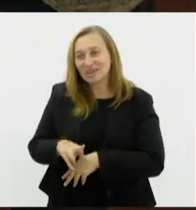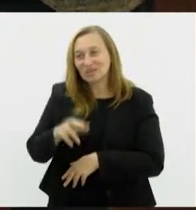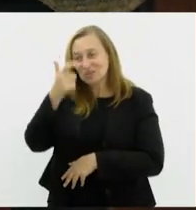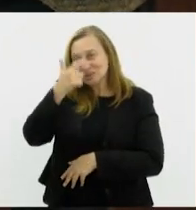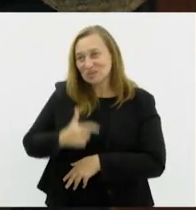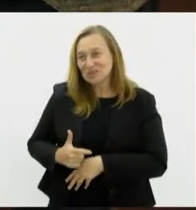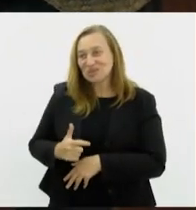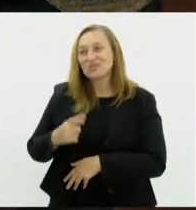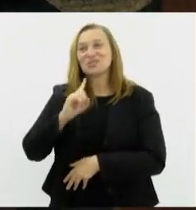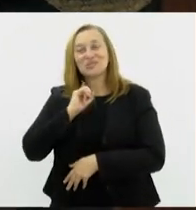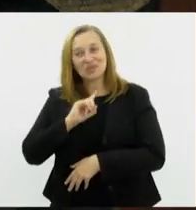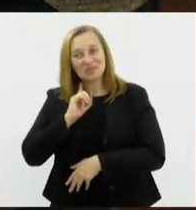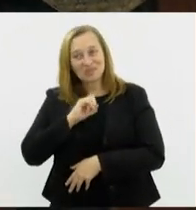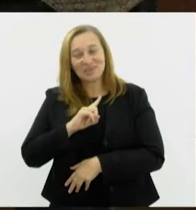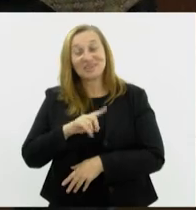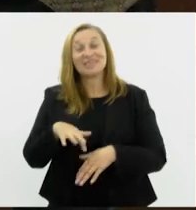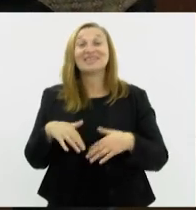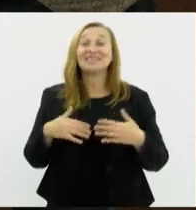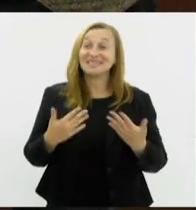Flamengo.